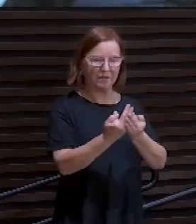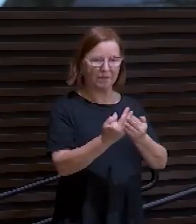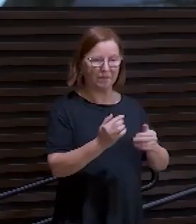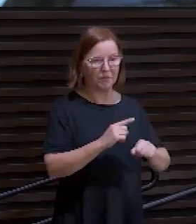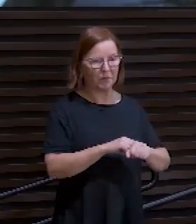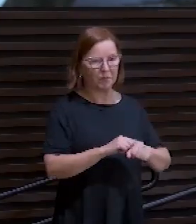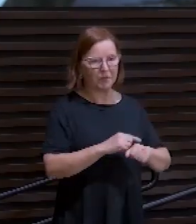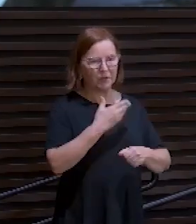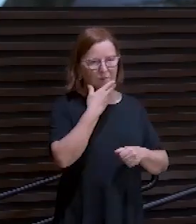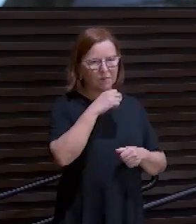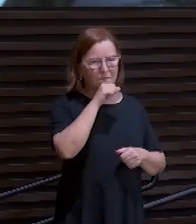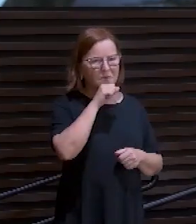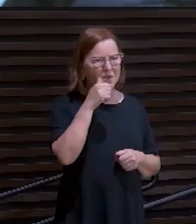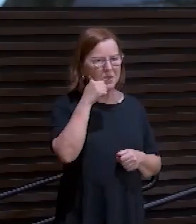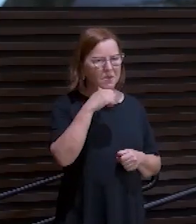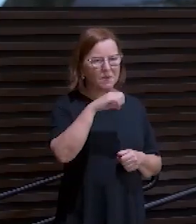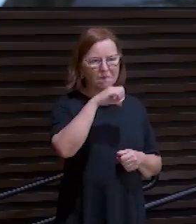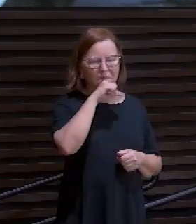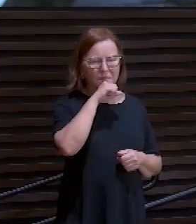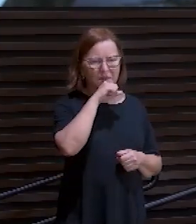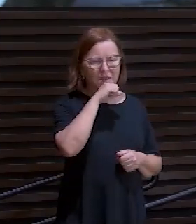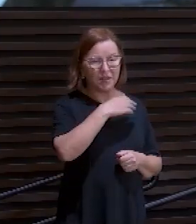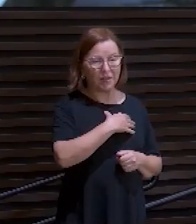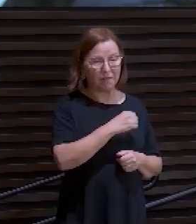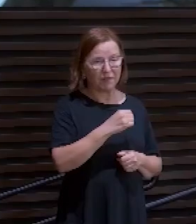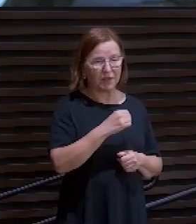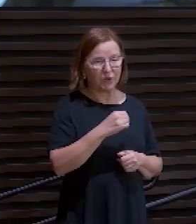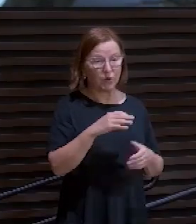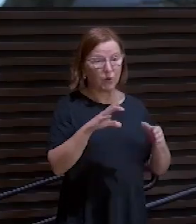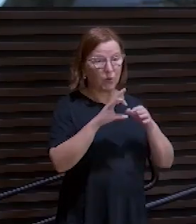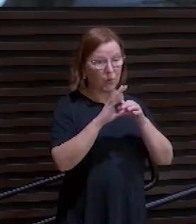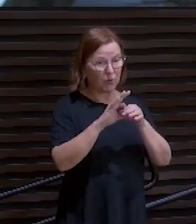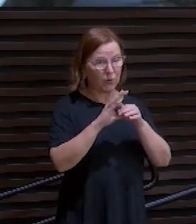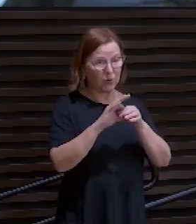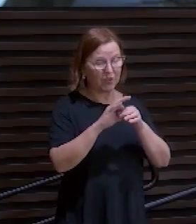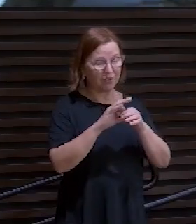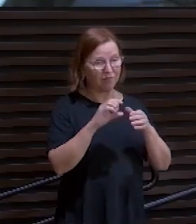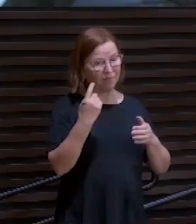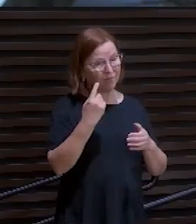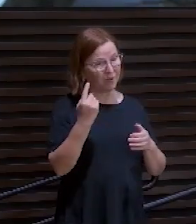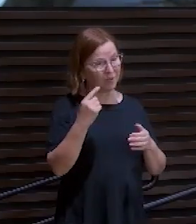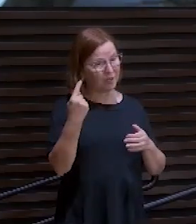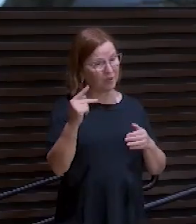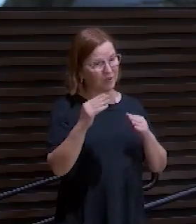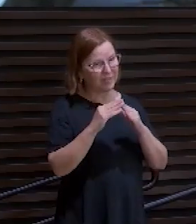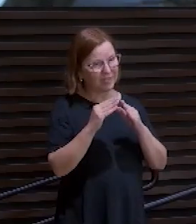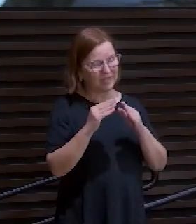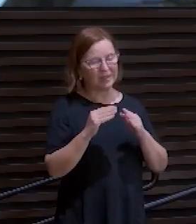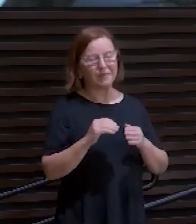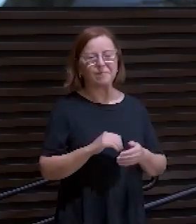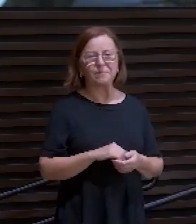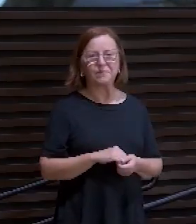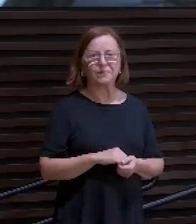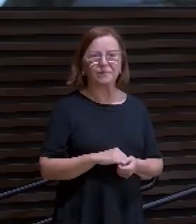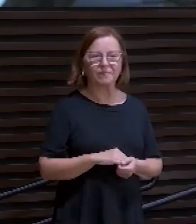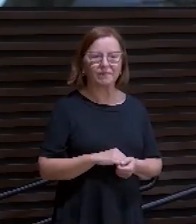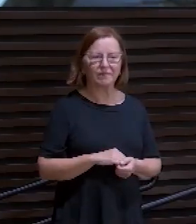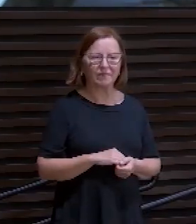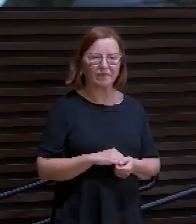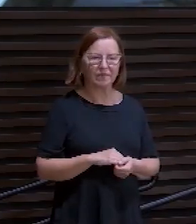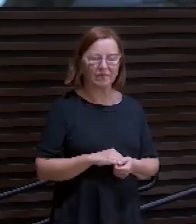seus filhos estão unidos, sozinhos em casa. E esse é um tipo de relação que ele não pode